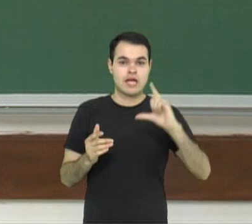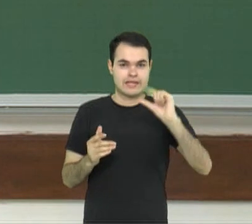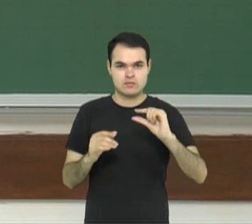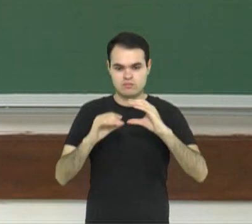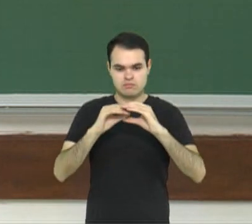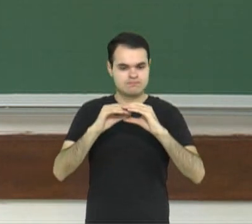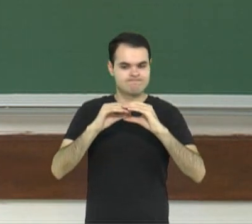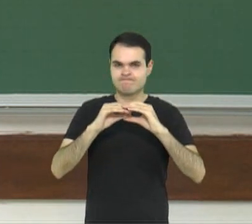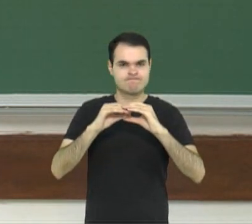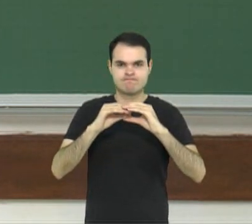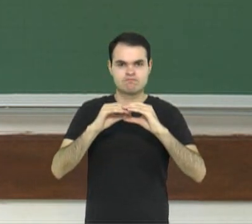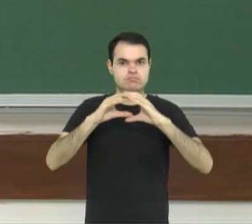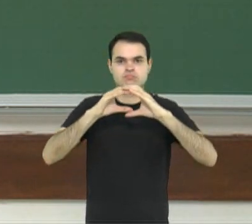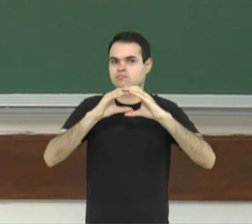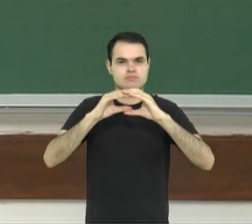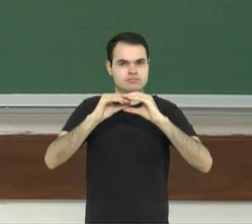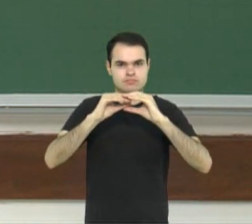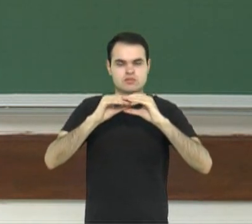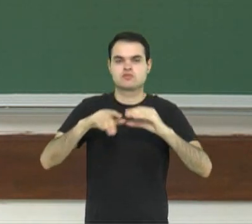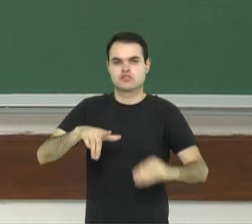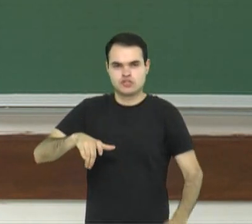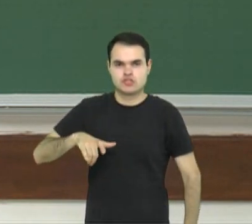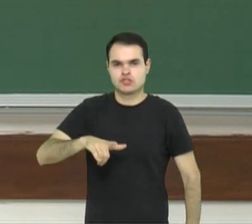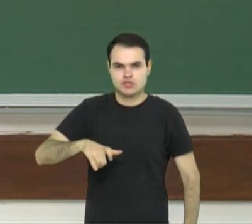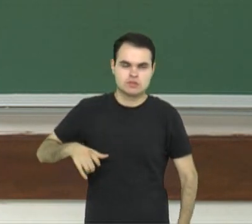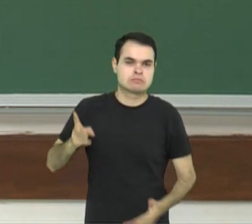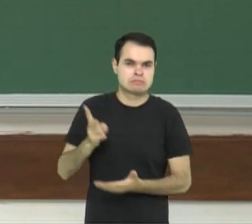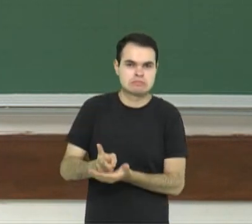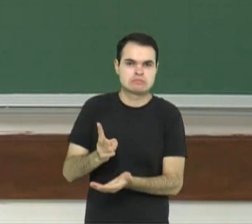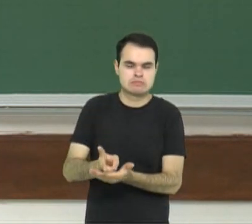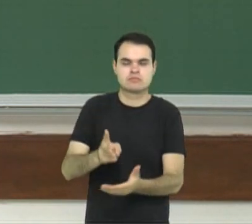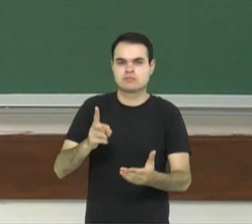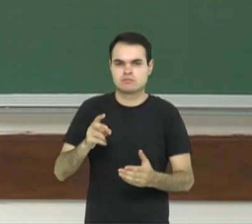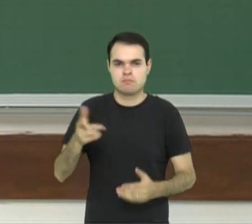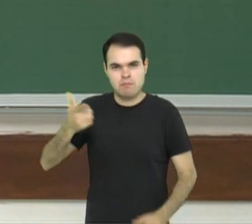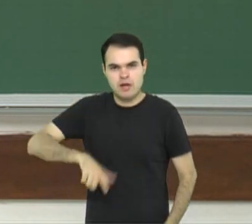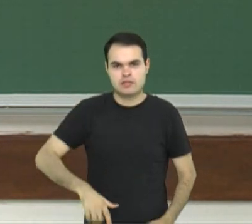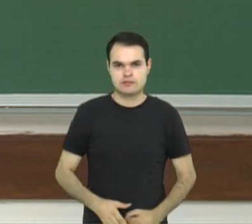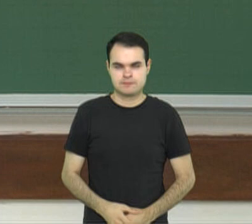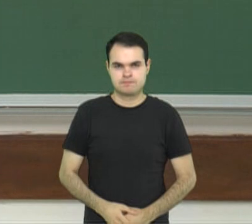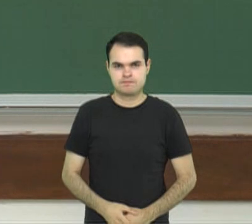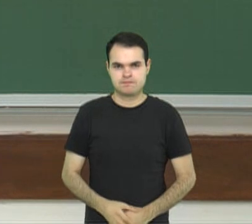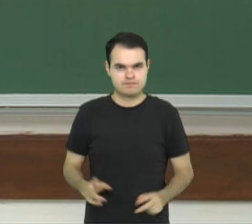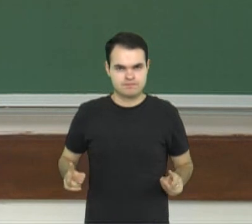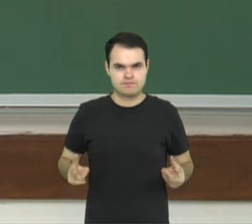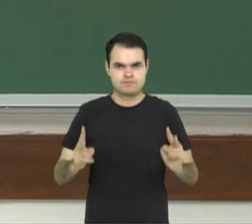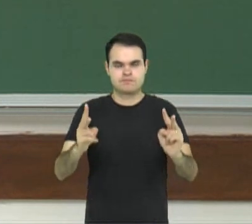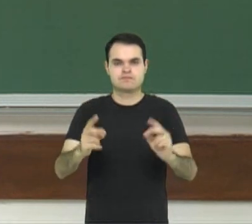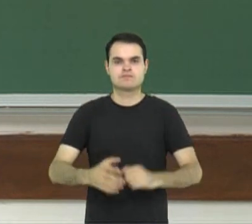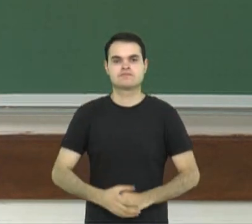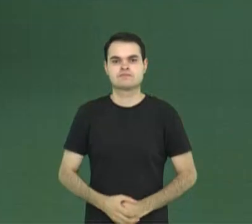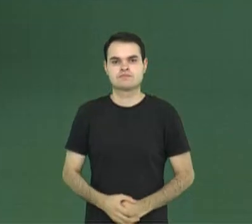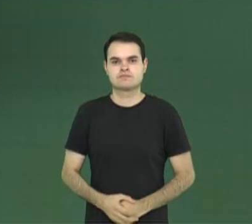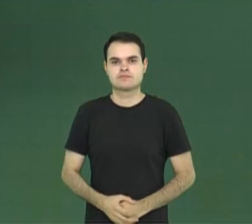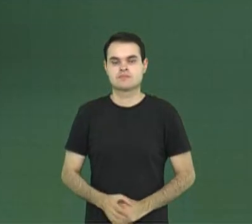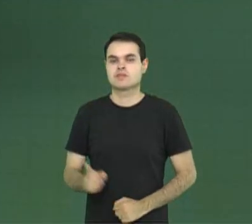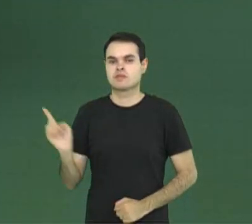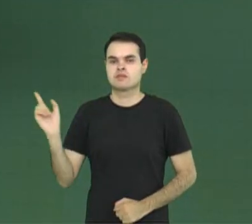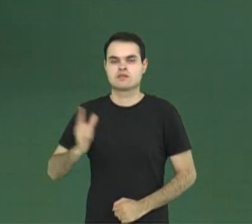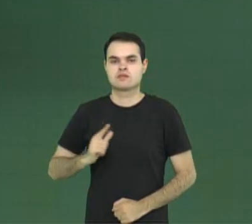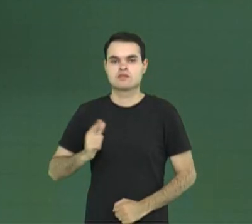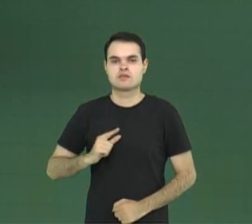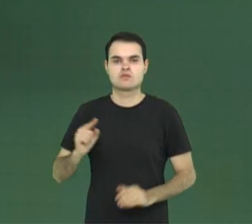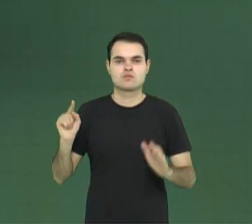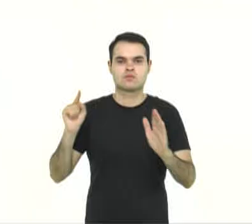espaço, a pessoa vai urinar com mais frequência, beleza? Então, vamos prosseguir aqui. Trouxe mais um quiz para